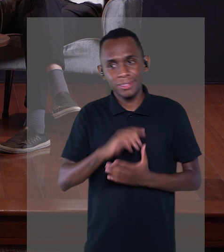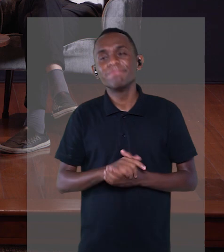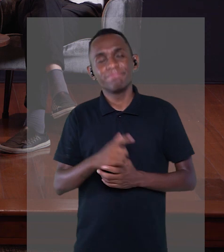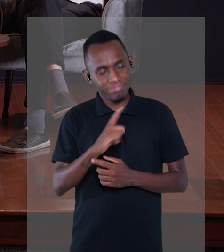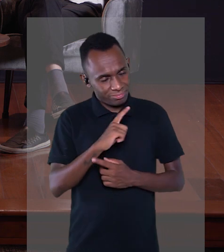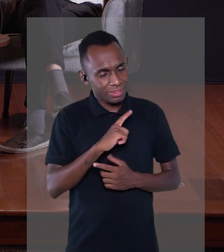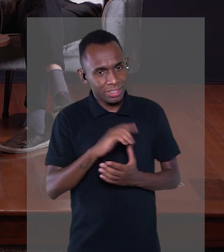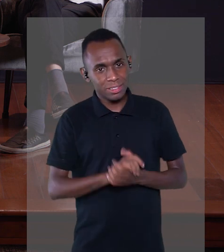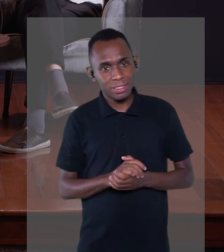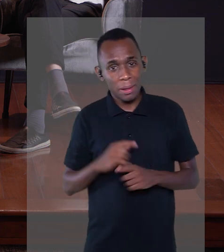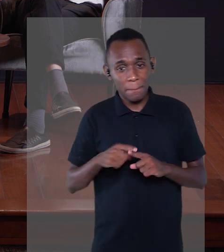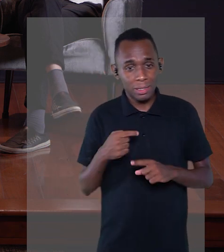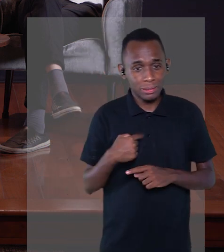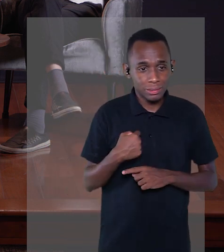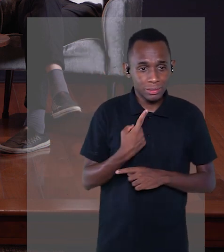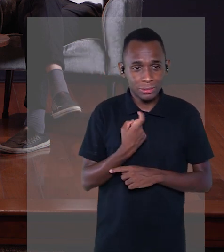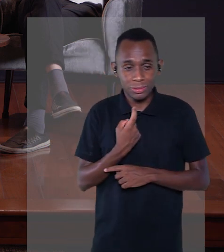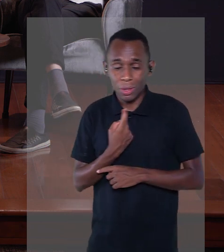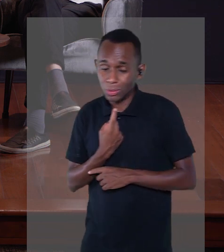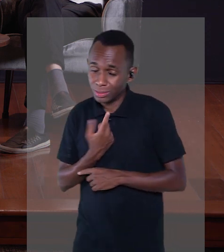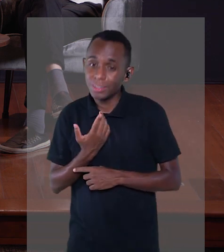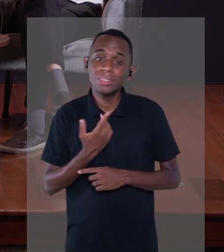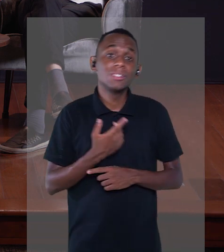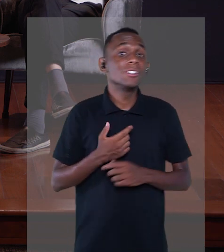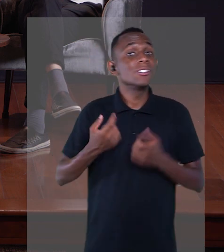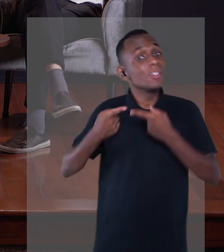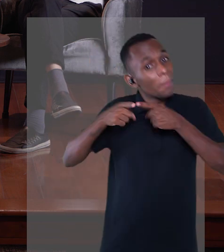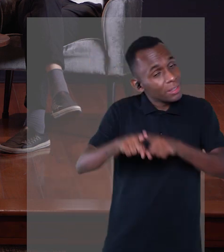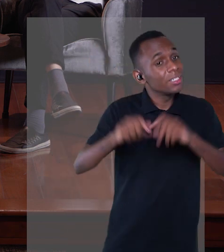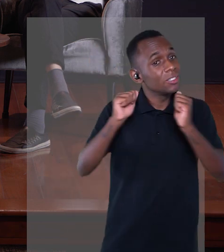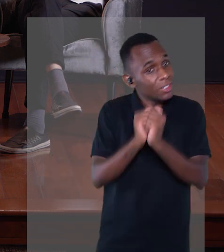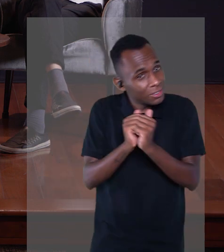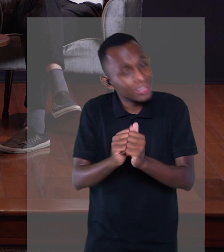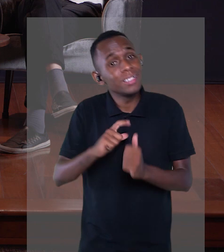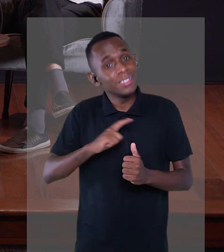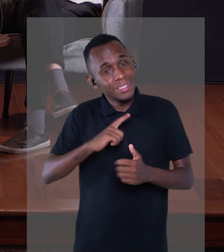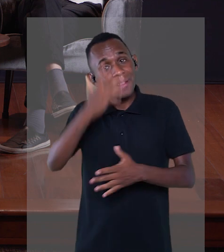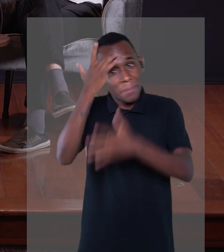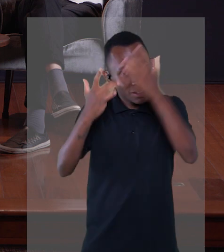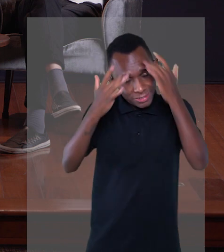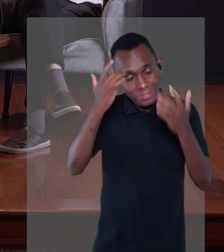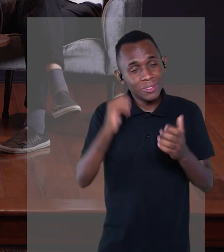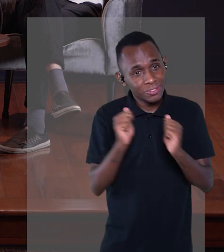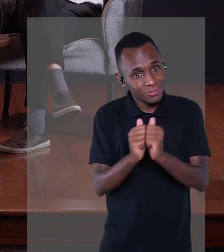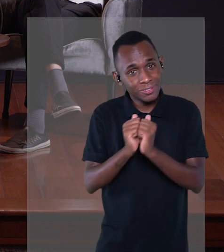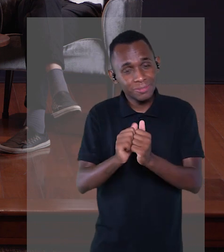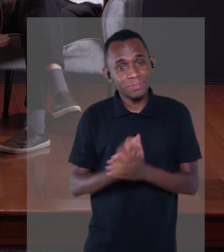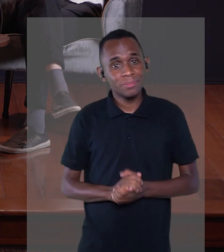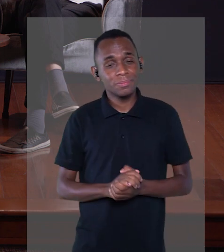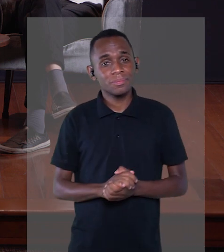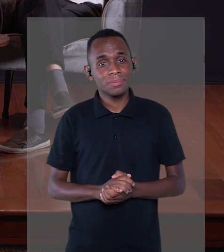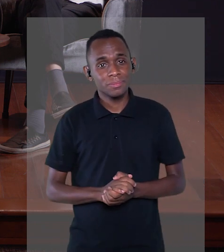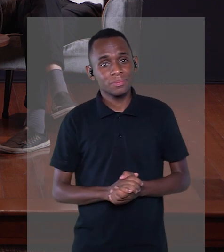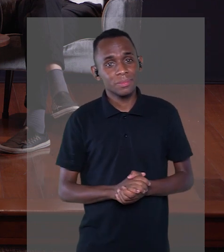Eu tenho, mas eu estou sozinho com a minha preferida. Não, senhor, você está junto. Tem muita gente com você, eu também. Não, a